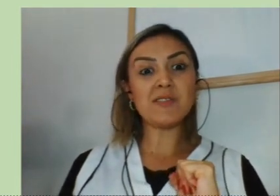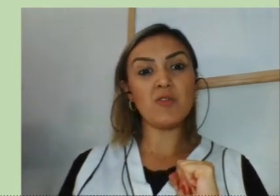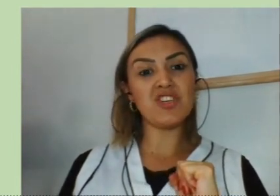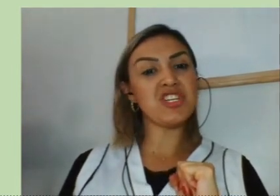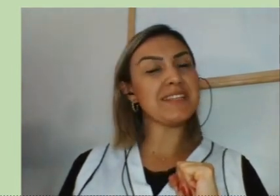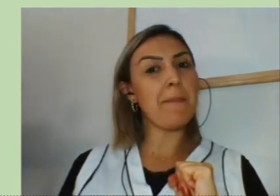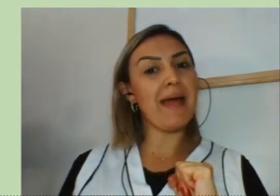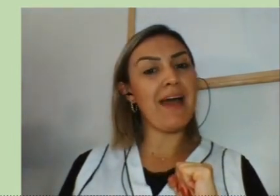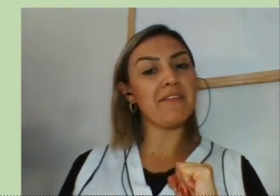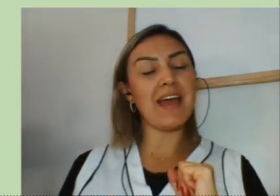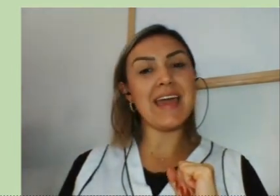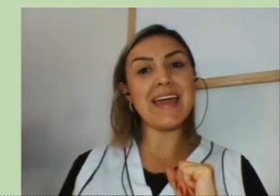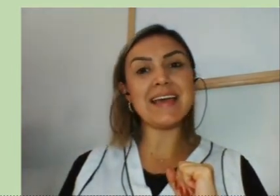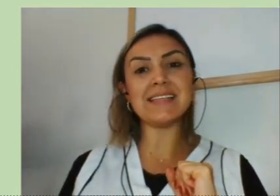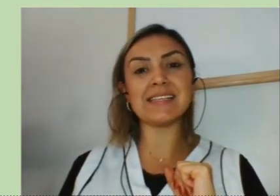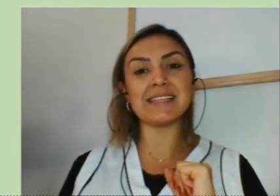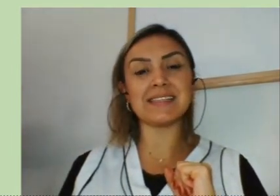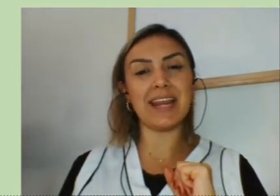Qual é o som de X na palavra